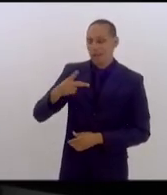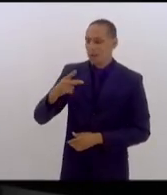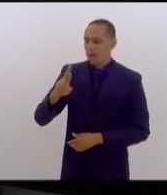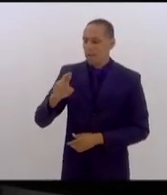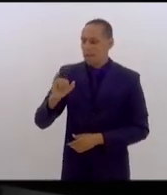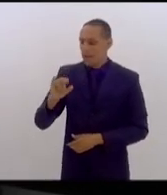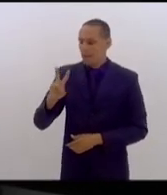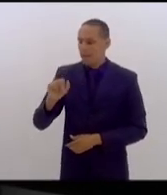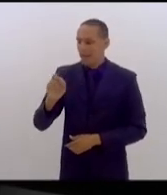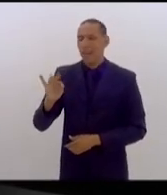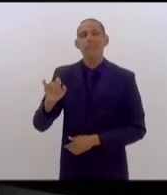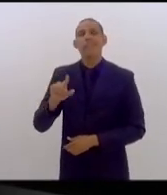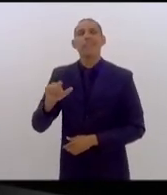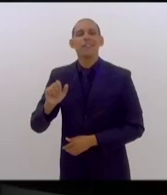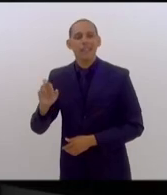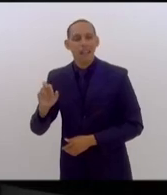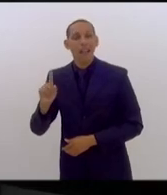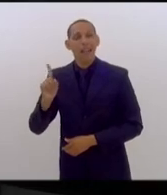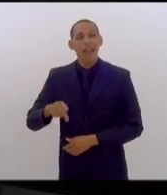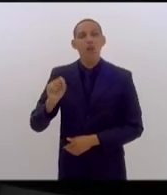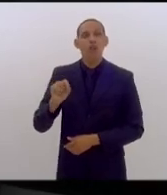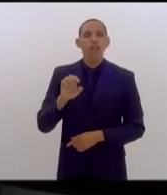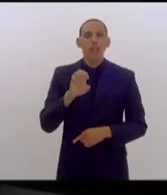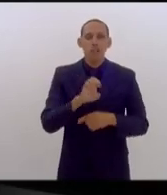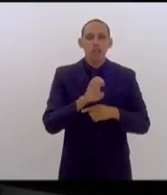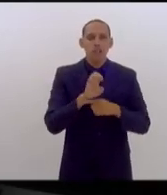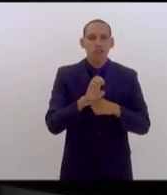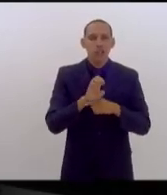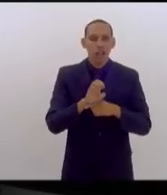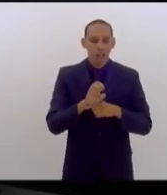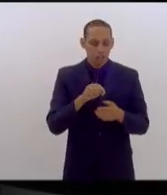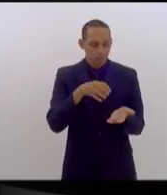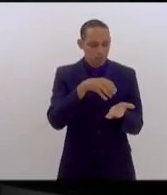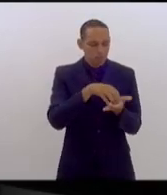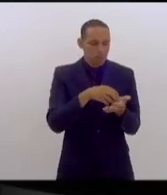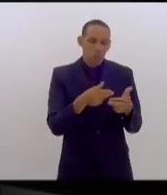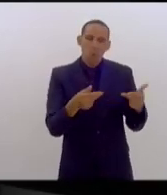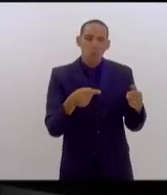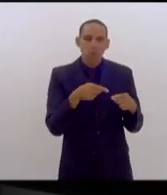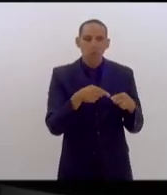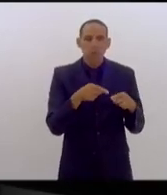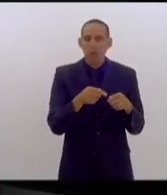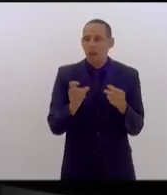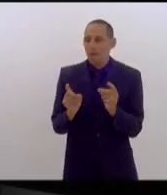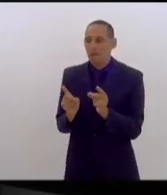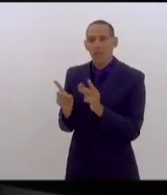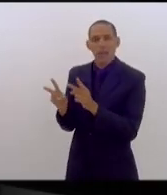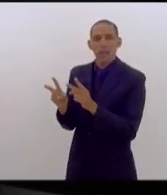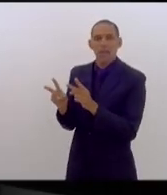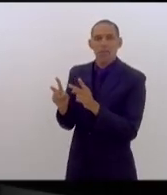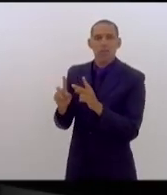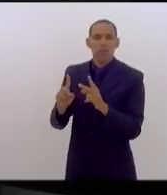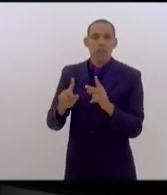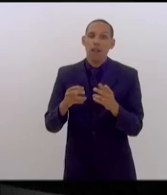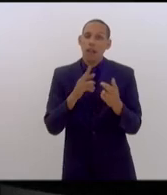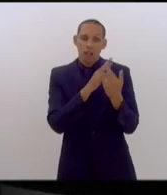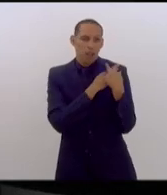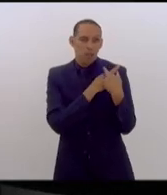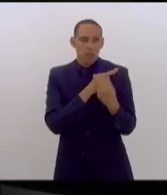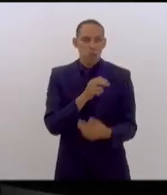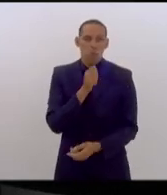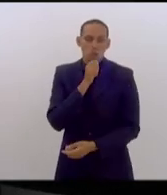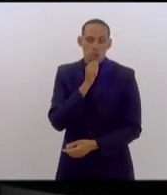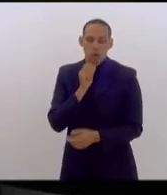algo quando você vende o bem do estado e depois você não tem uma responsabilidade